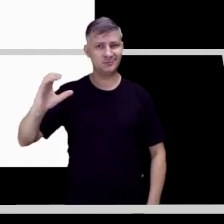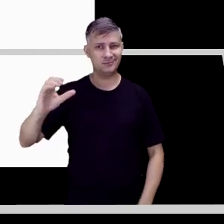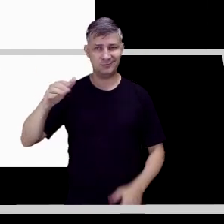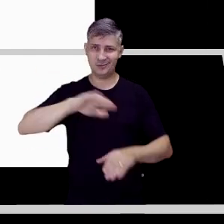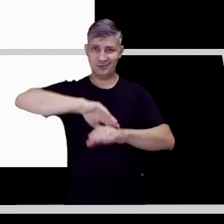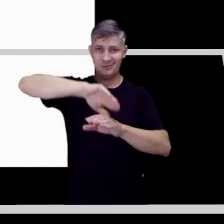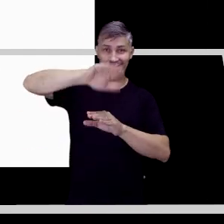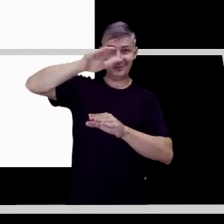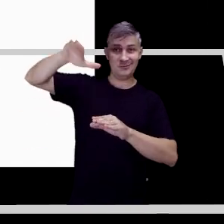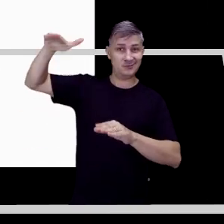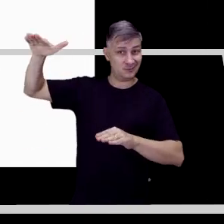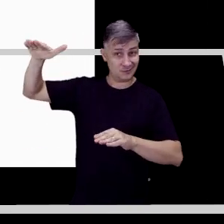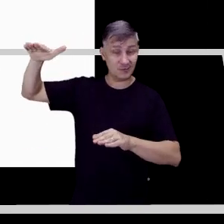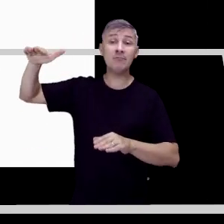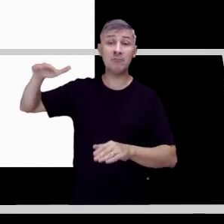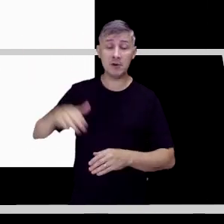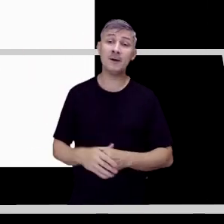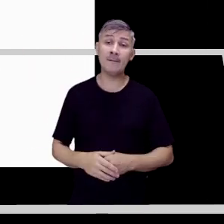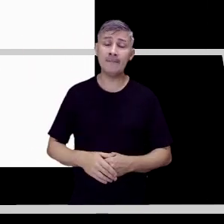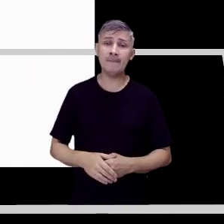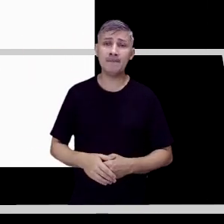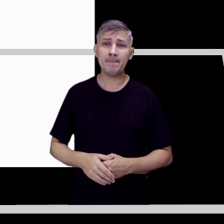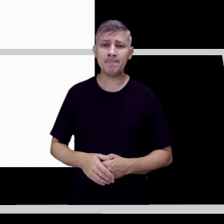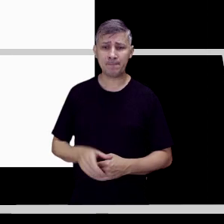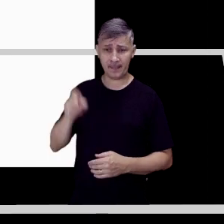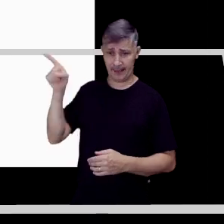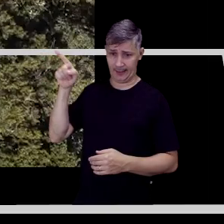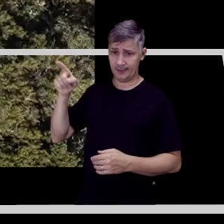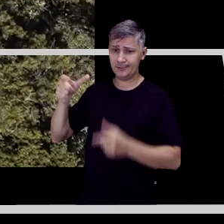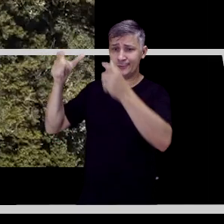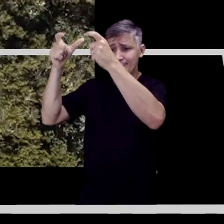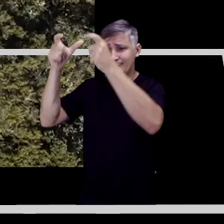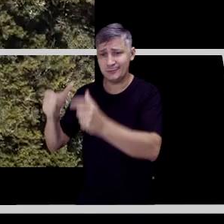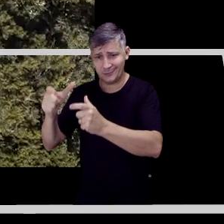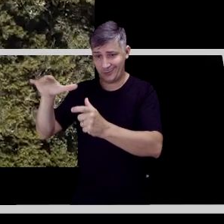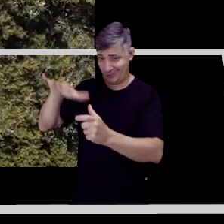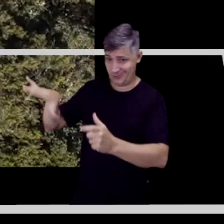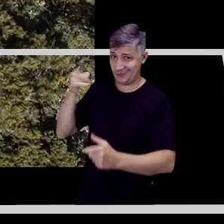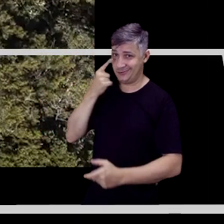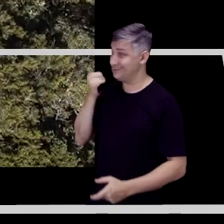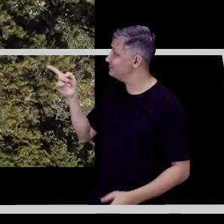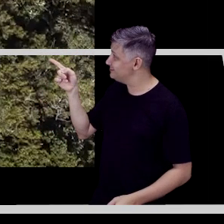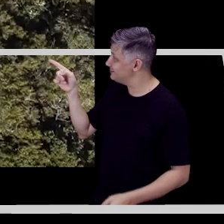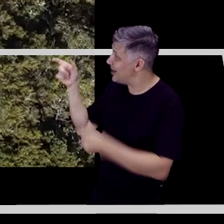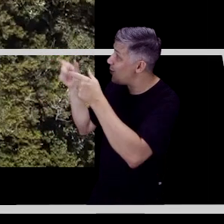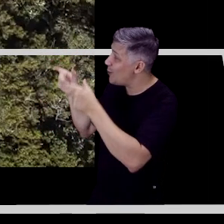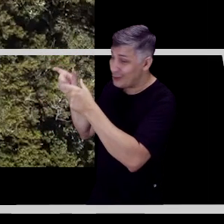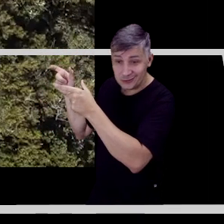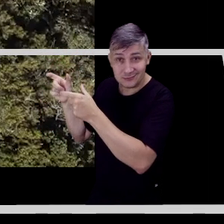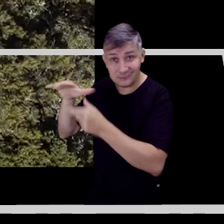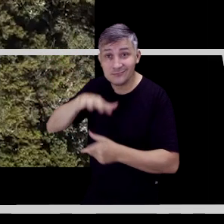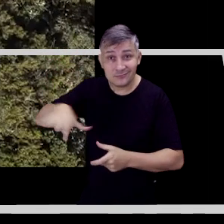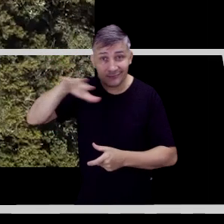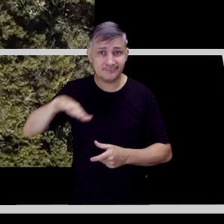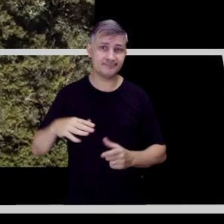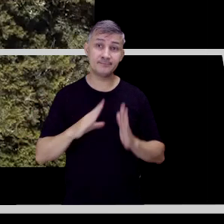Santa Catarina, na Serra Catarinense. Ela é faz parte da linha de